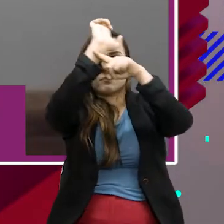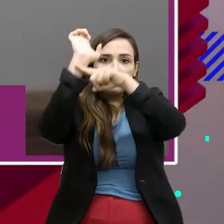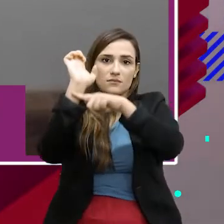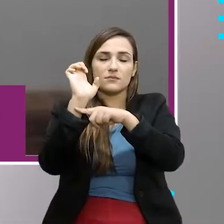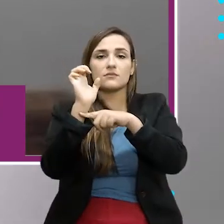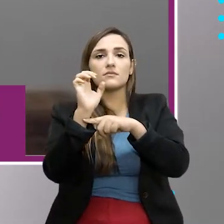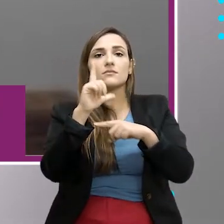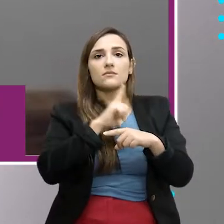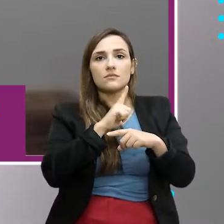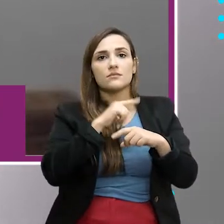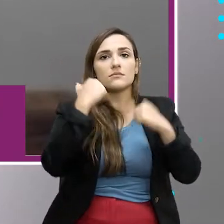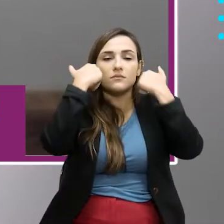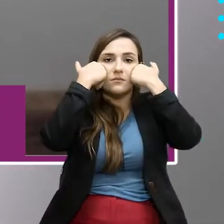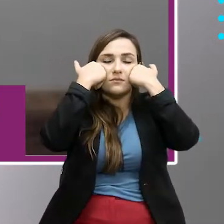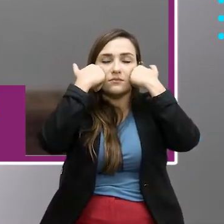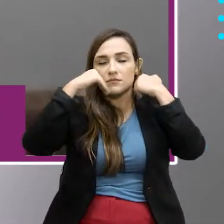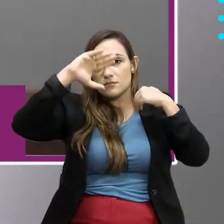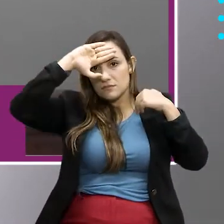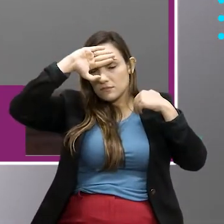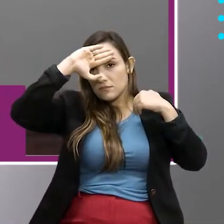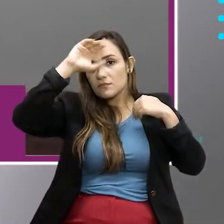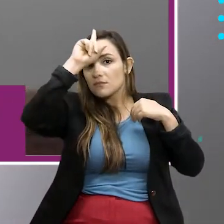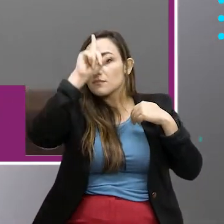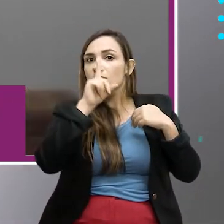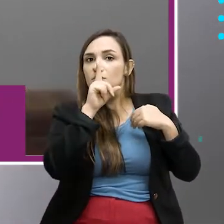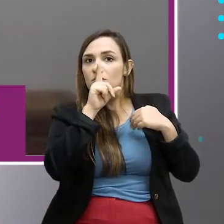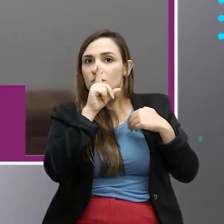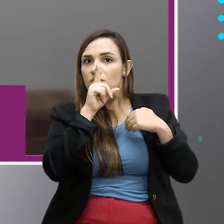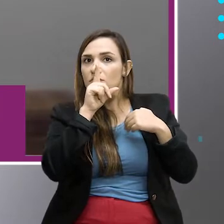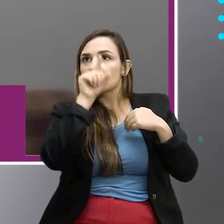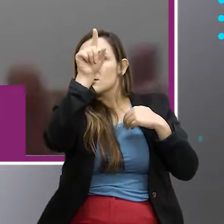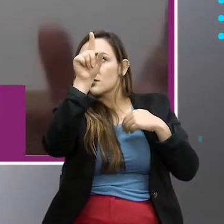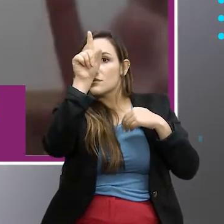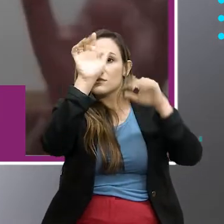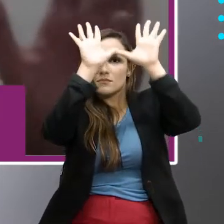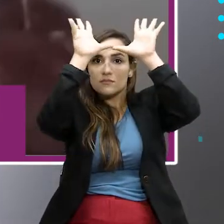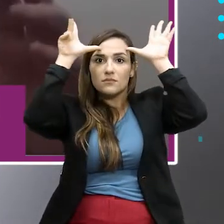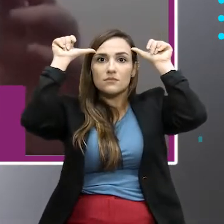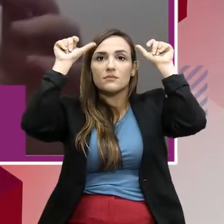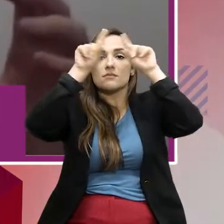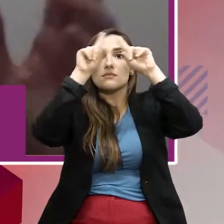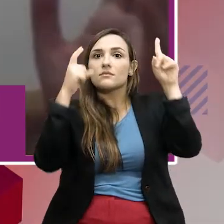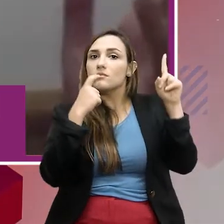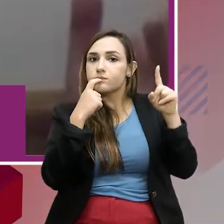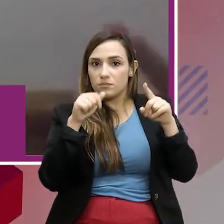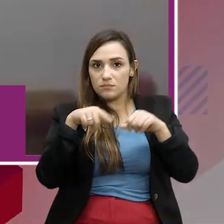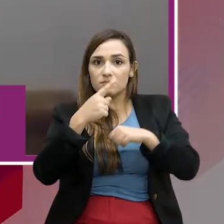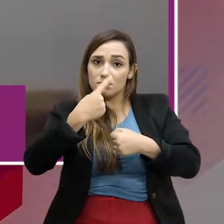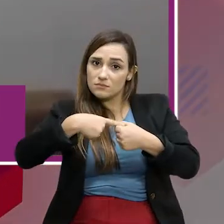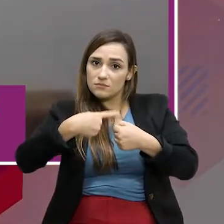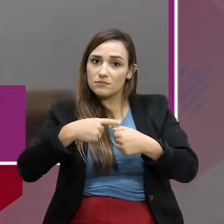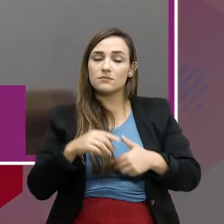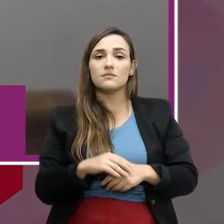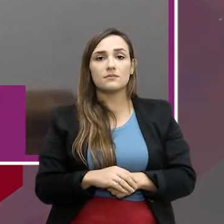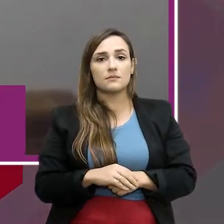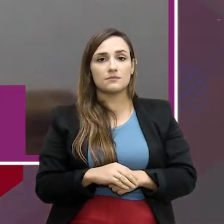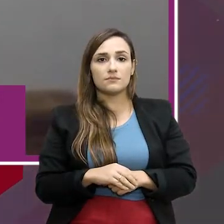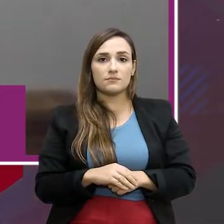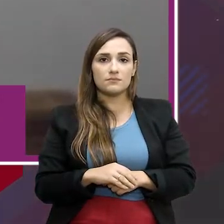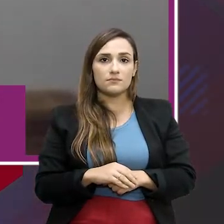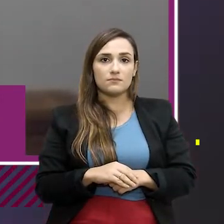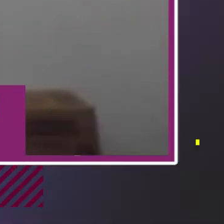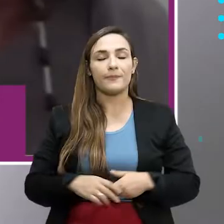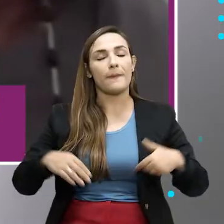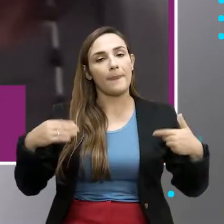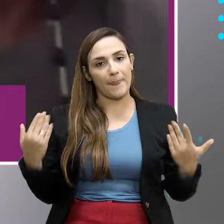que tem o risco de ter a febre amarela que está ficando, ela era silvestre, ela está se aproximando das cidades cada